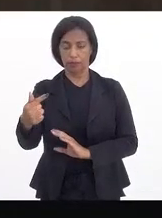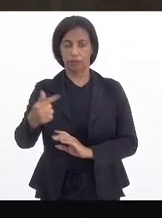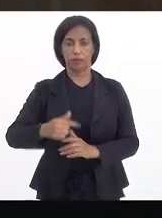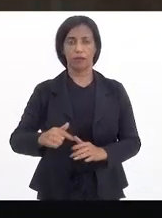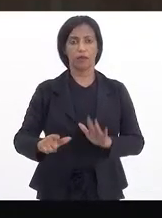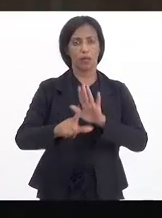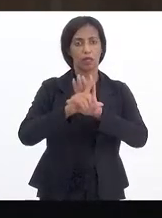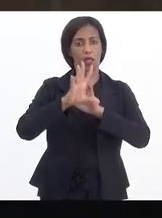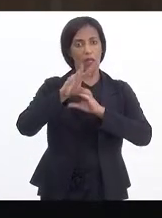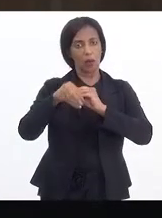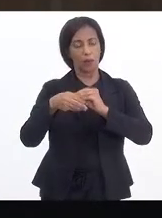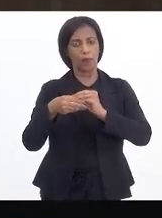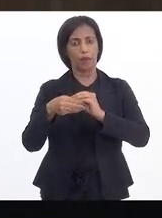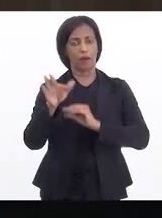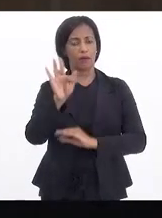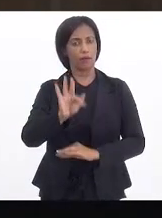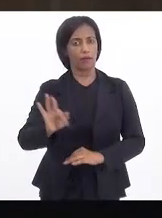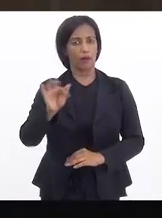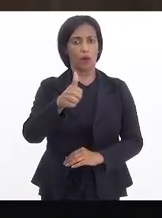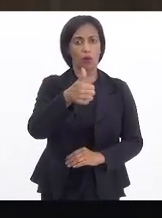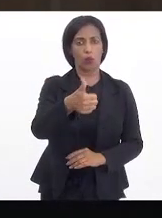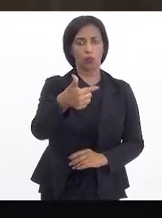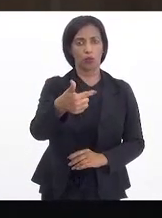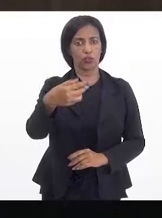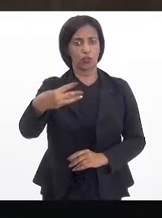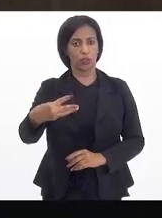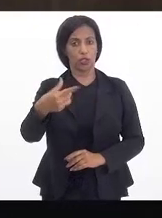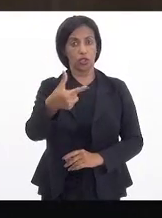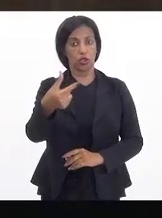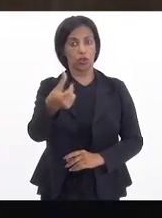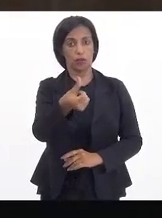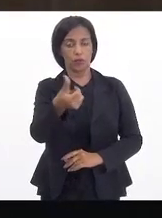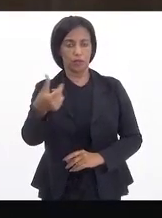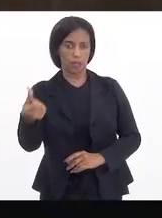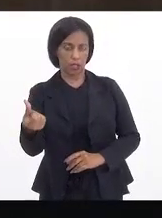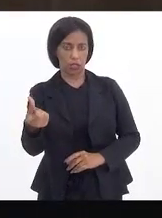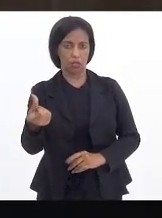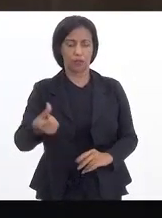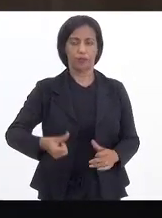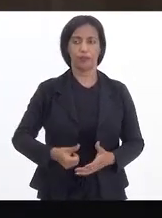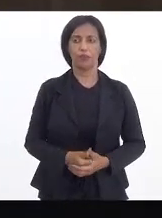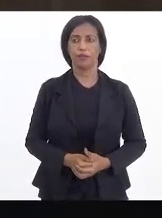EA lei complementar Federal 123 de 2006